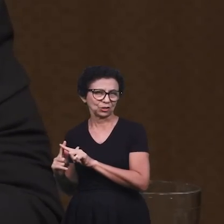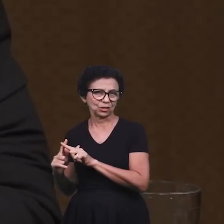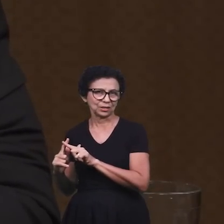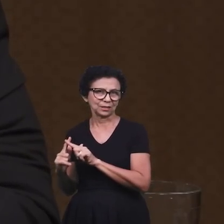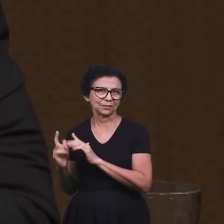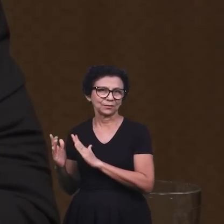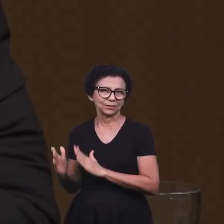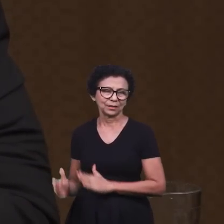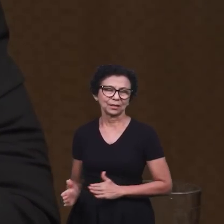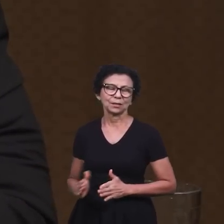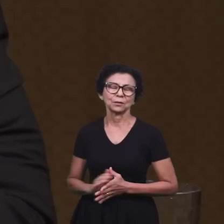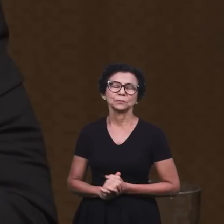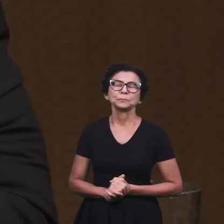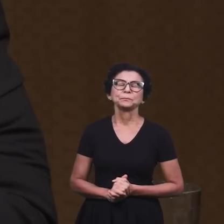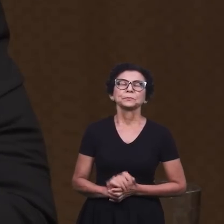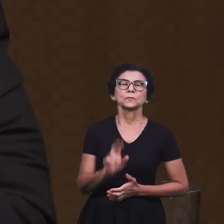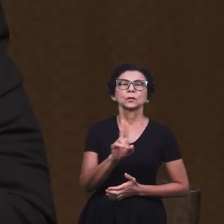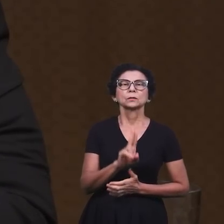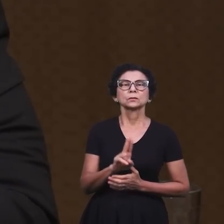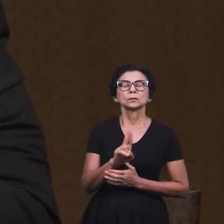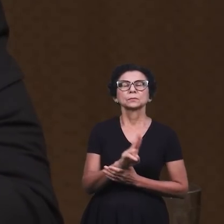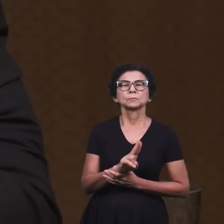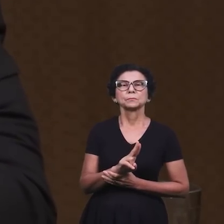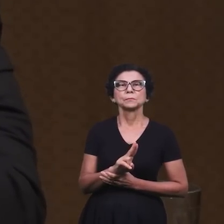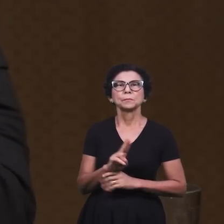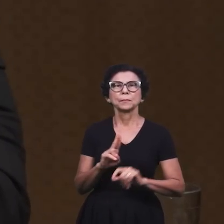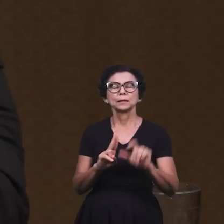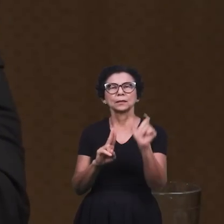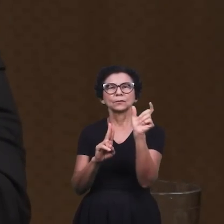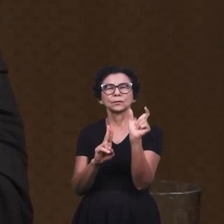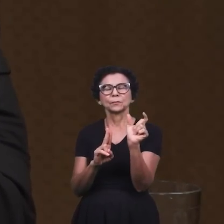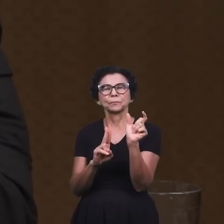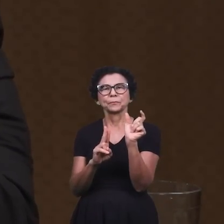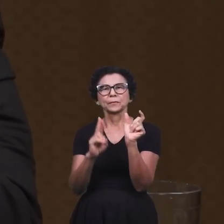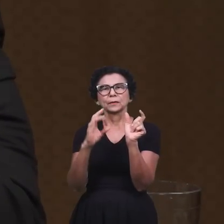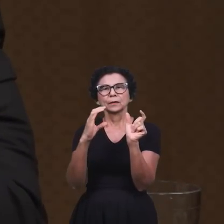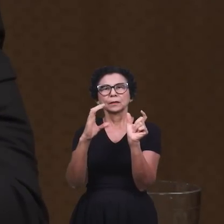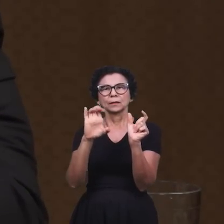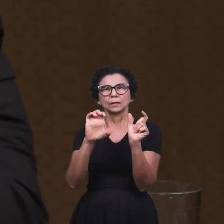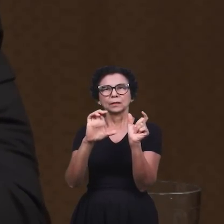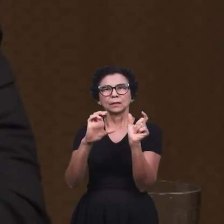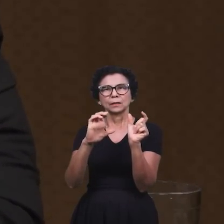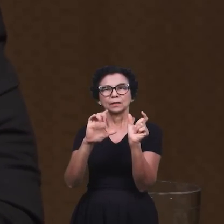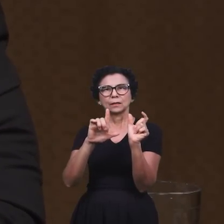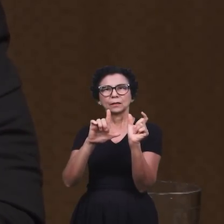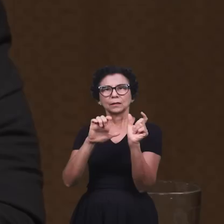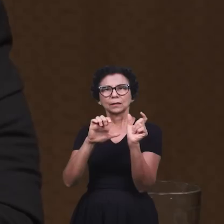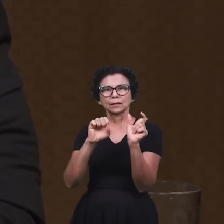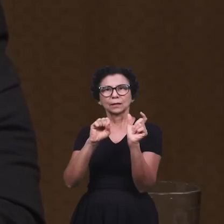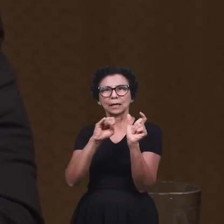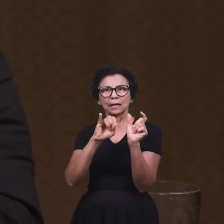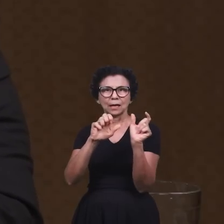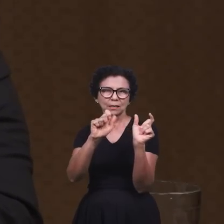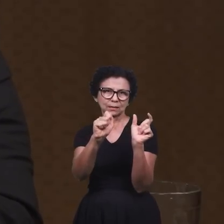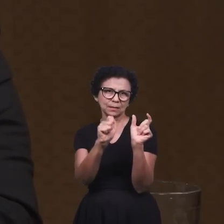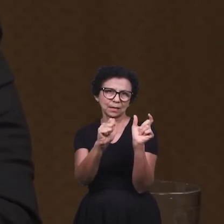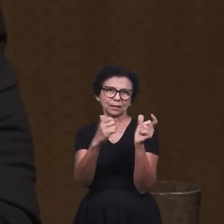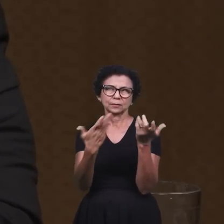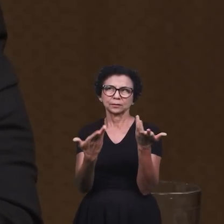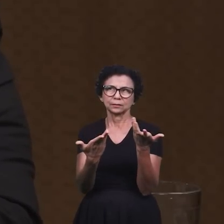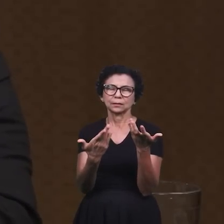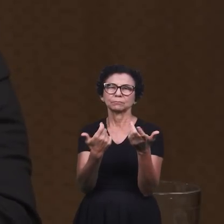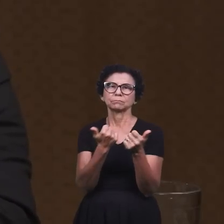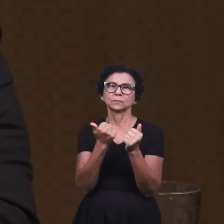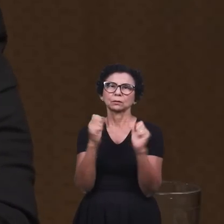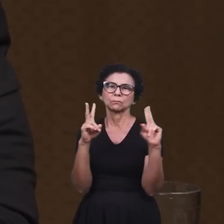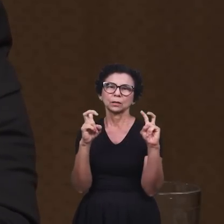por isso que quando nós usamos a palavra eclesiástico, ela se refere a questões da igreja, assuntos eclesiásticos,